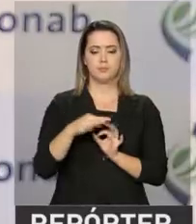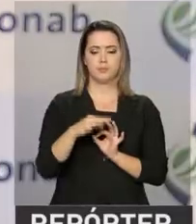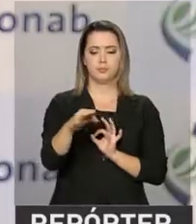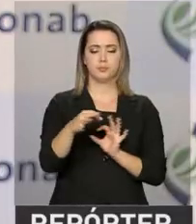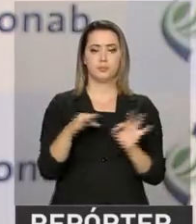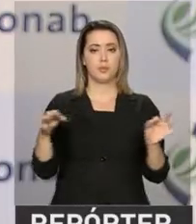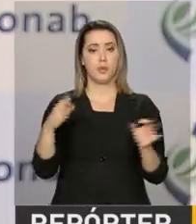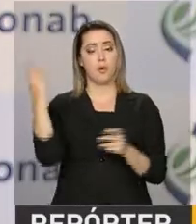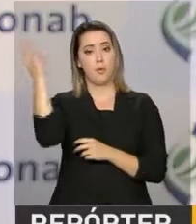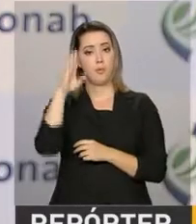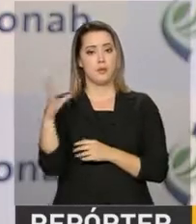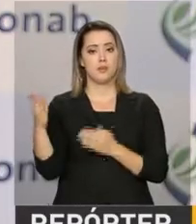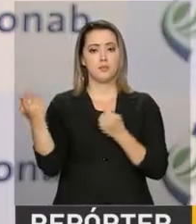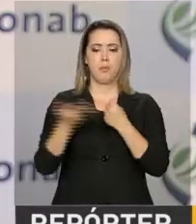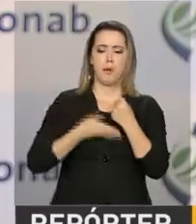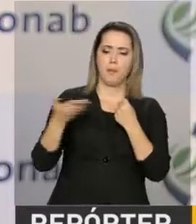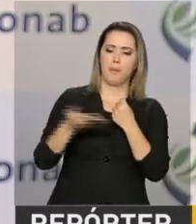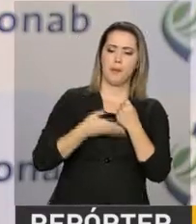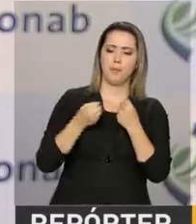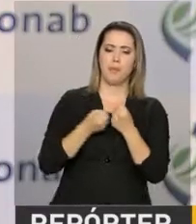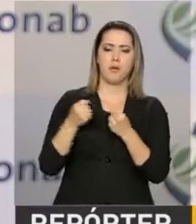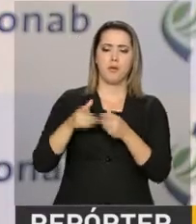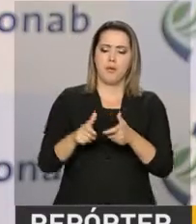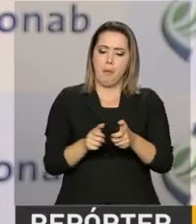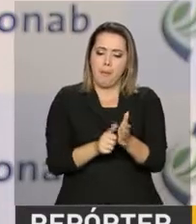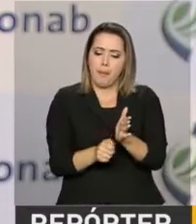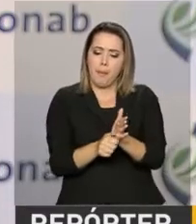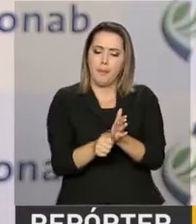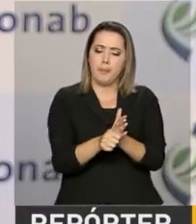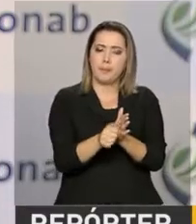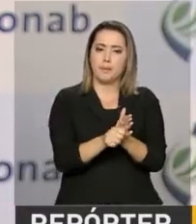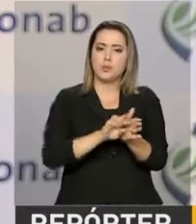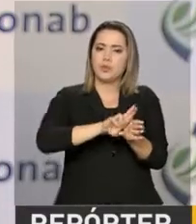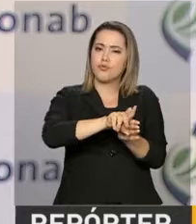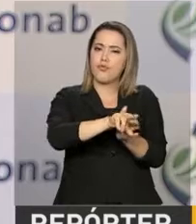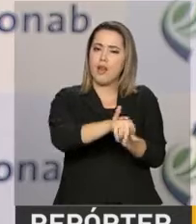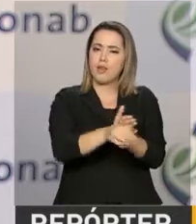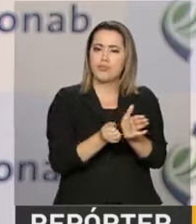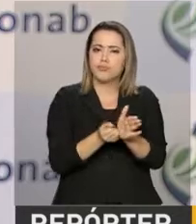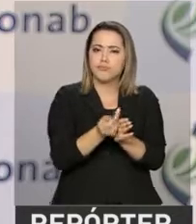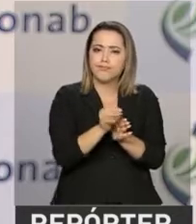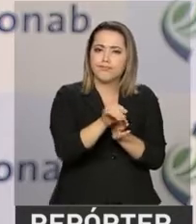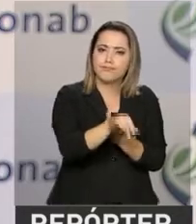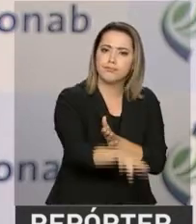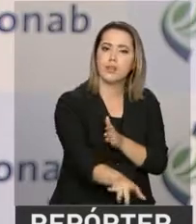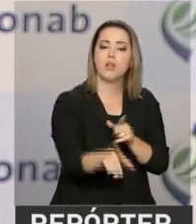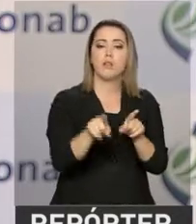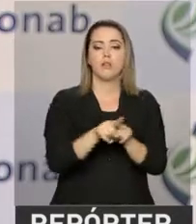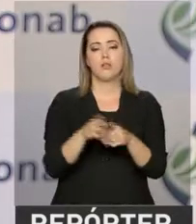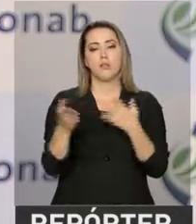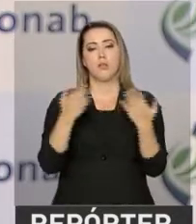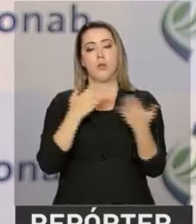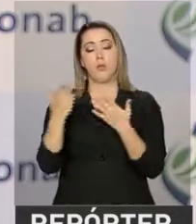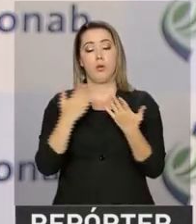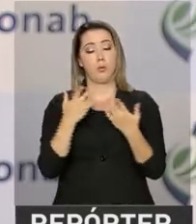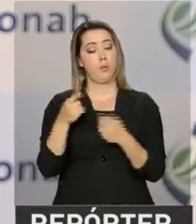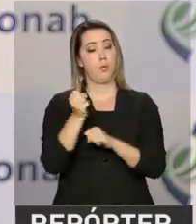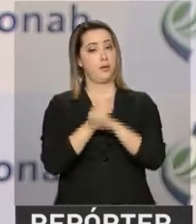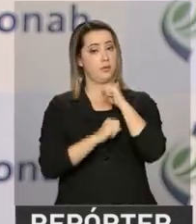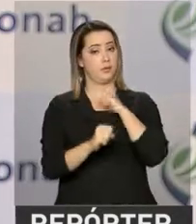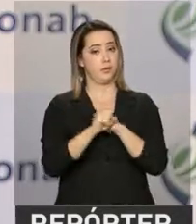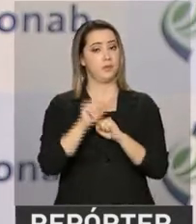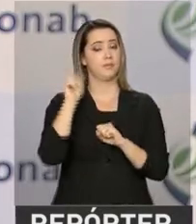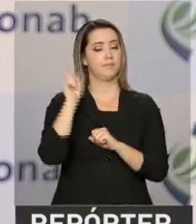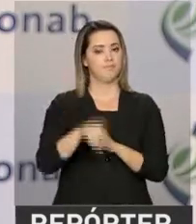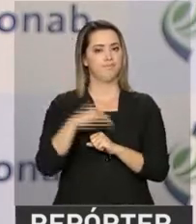O Brasil colheu este ano mais de 50 milhões de toneladas de grãos em comparação à safra passada. Esse é um dos